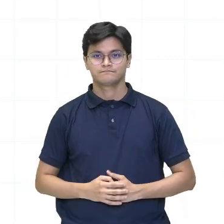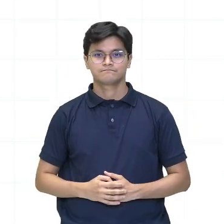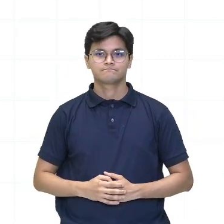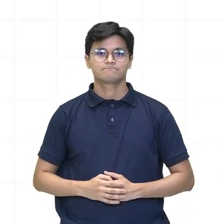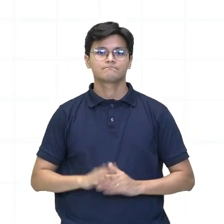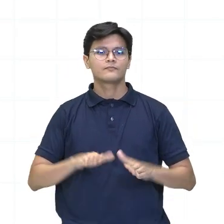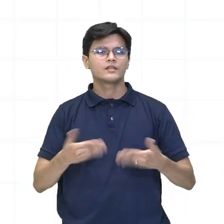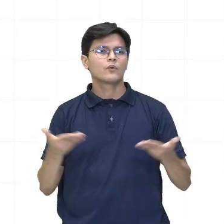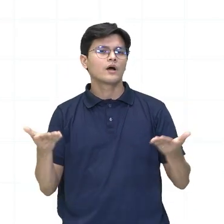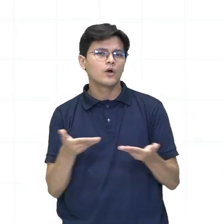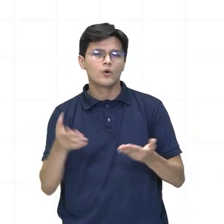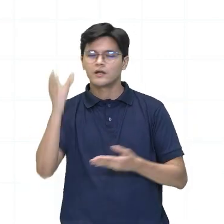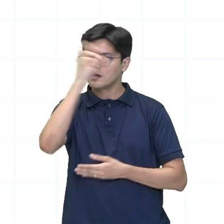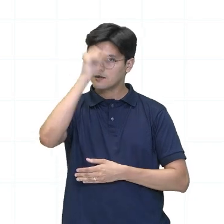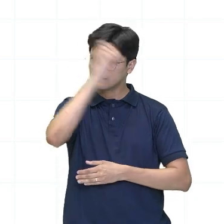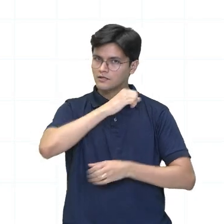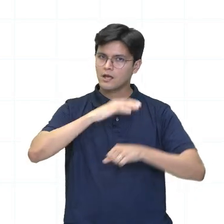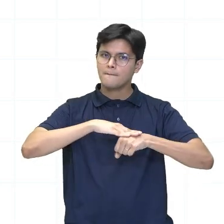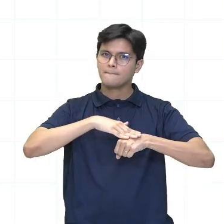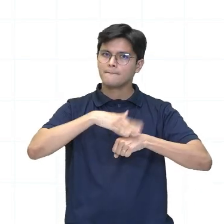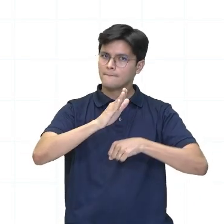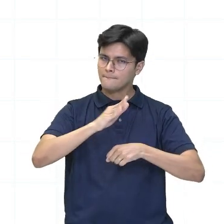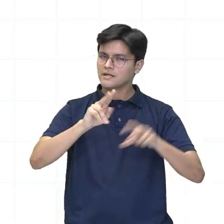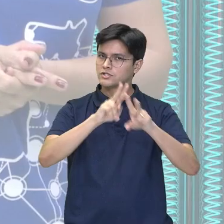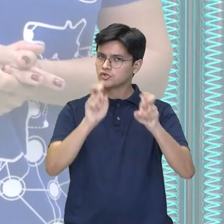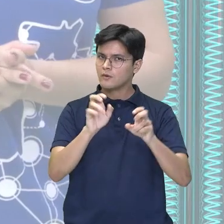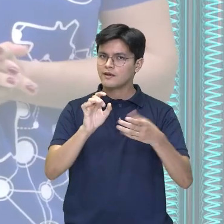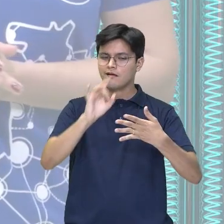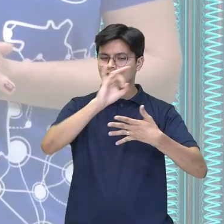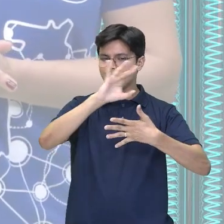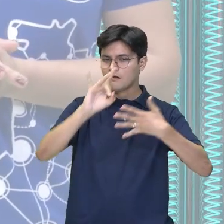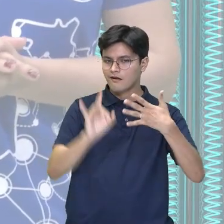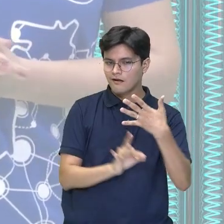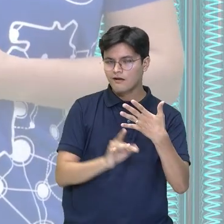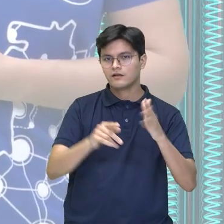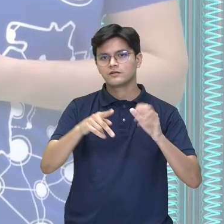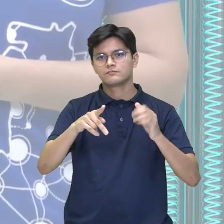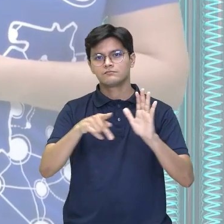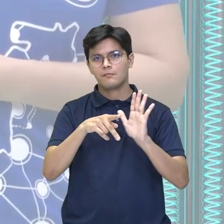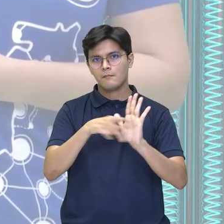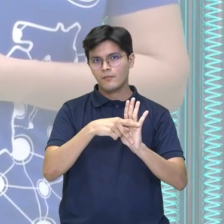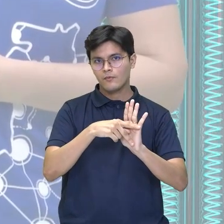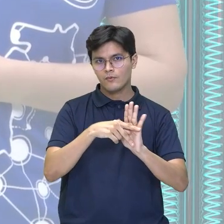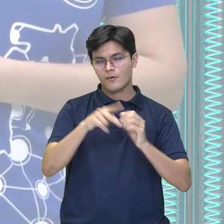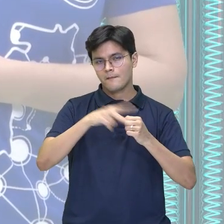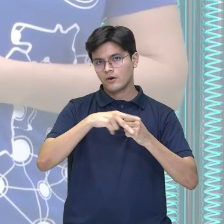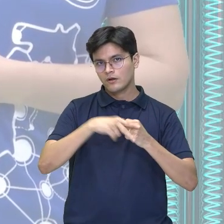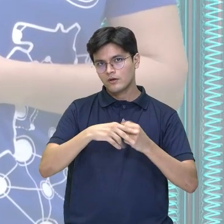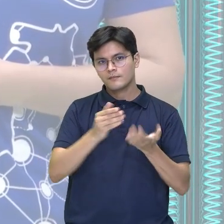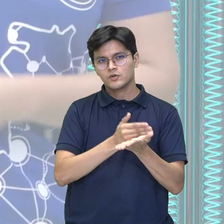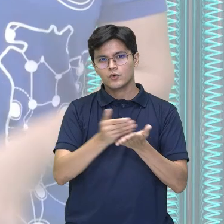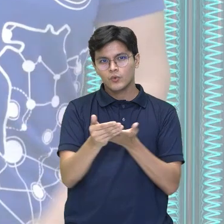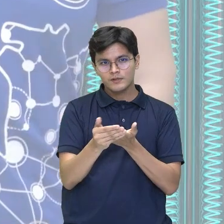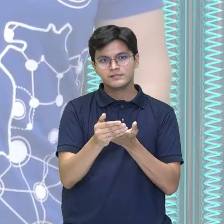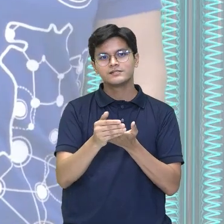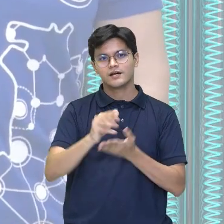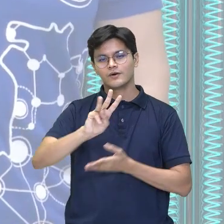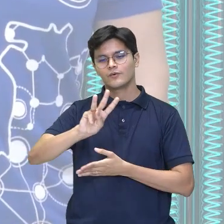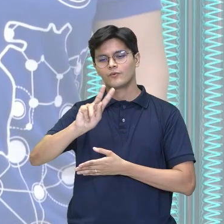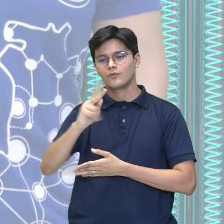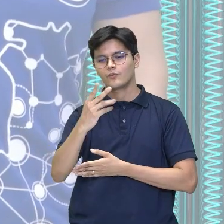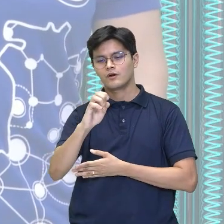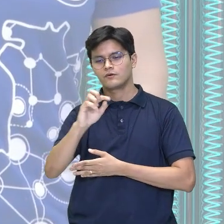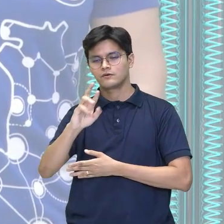trabalhar um pouquinho mais sobre isso, cada um dos pronomes. Eu vou começar com o pronome where, a pronúncia dele